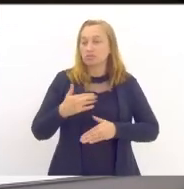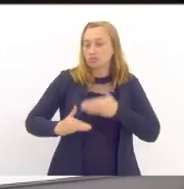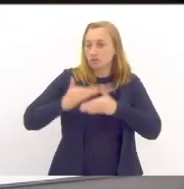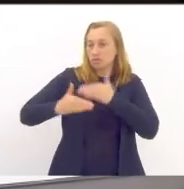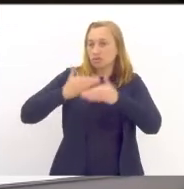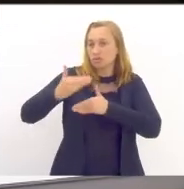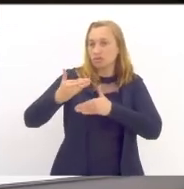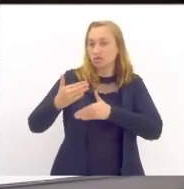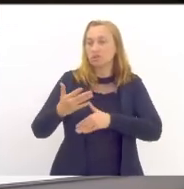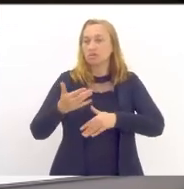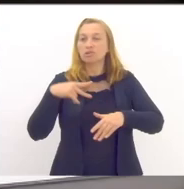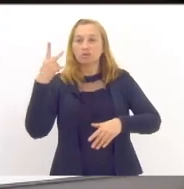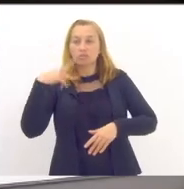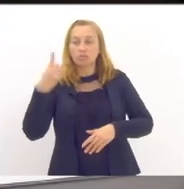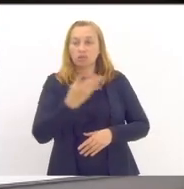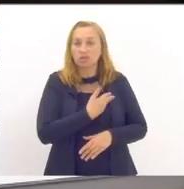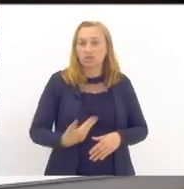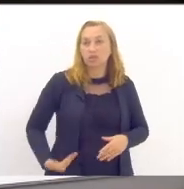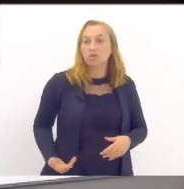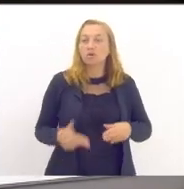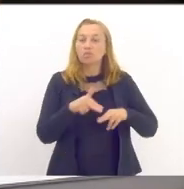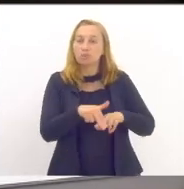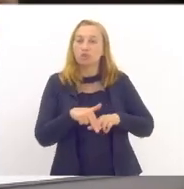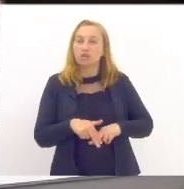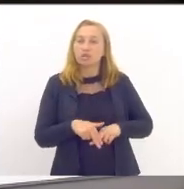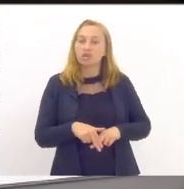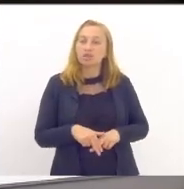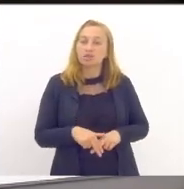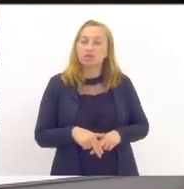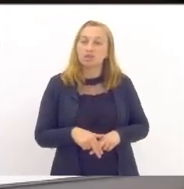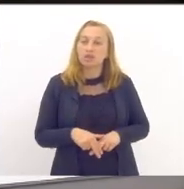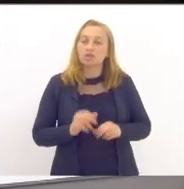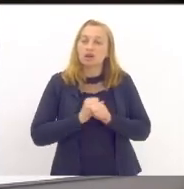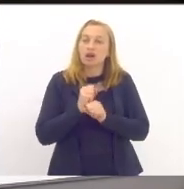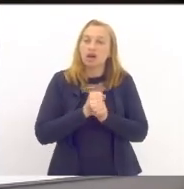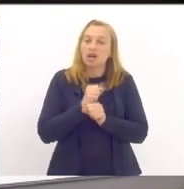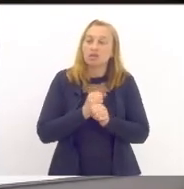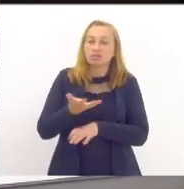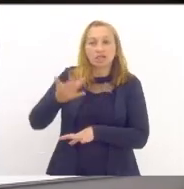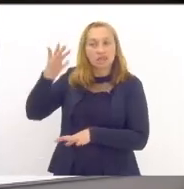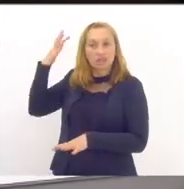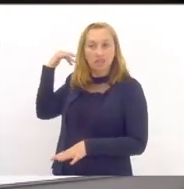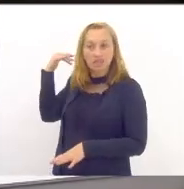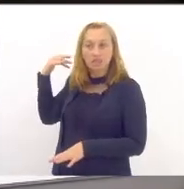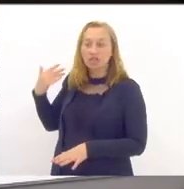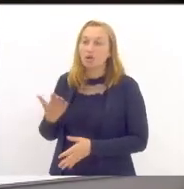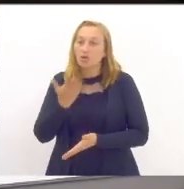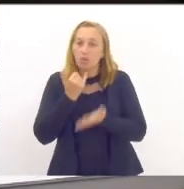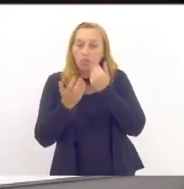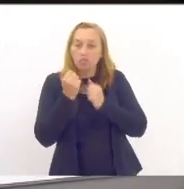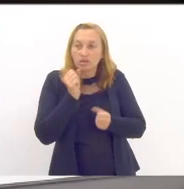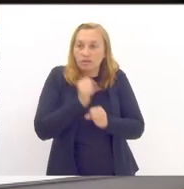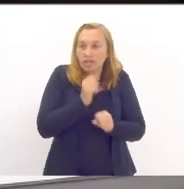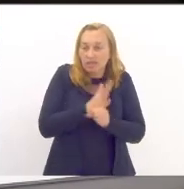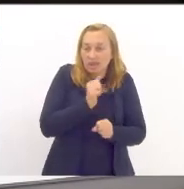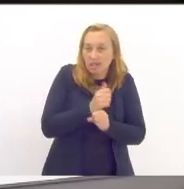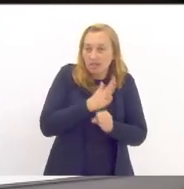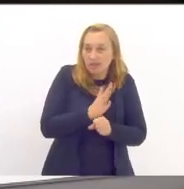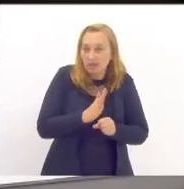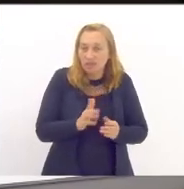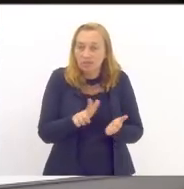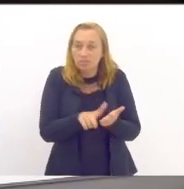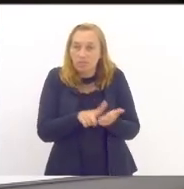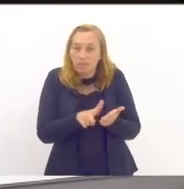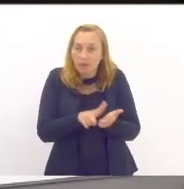na minha trajetória política e pública. Portanto, se há muitos anos atrás a gente comia batata frita